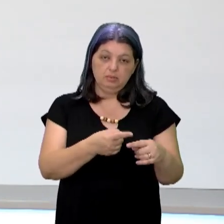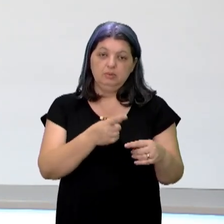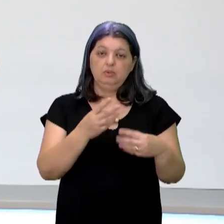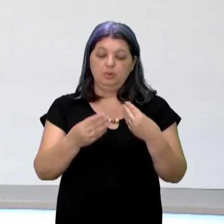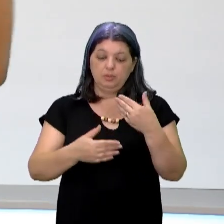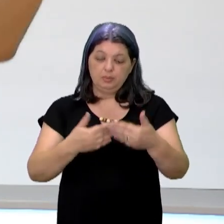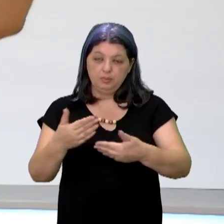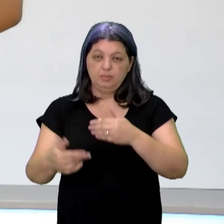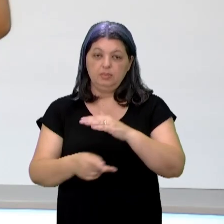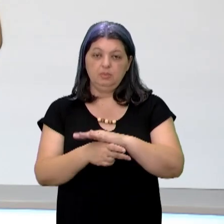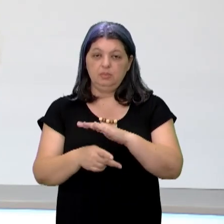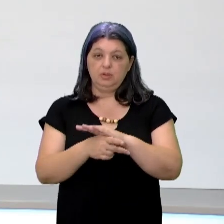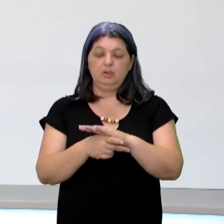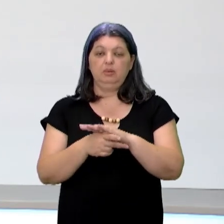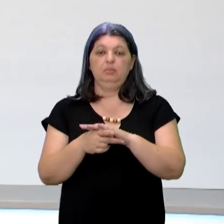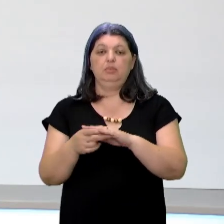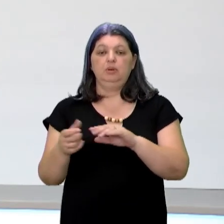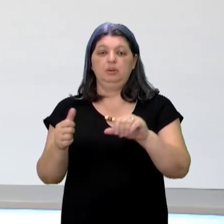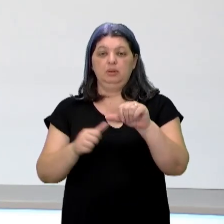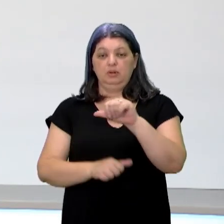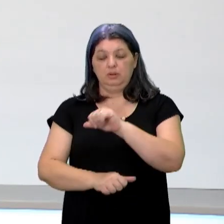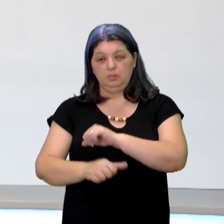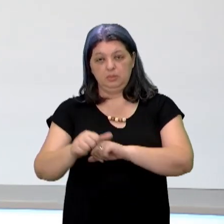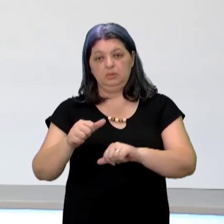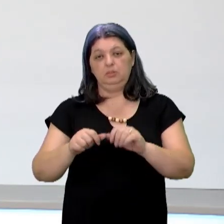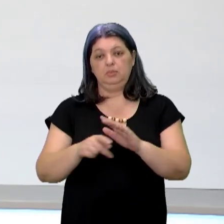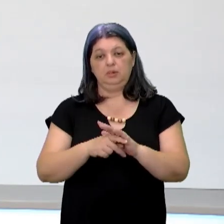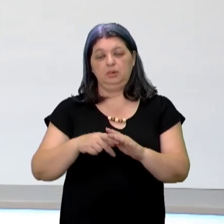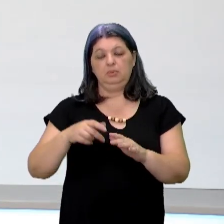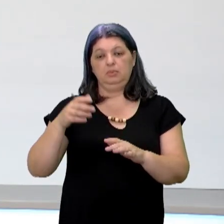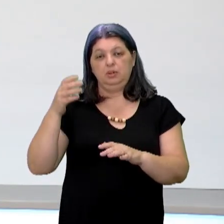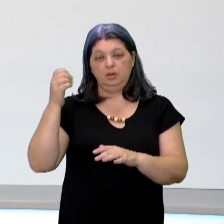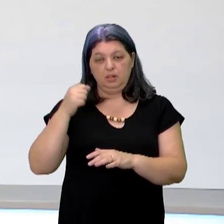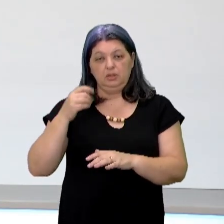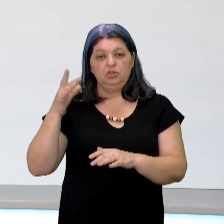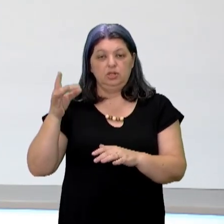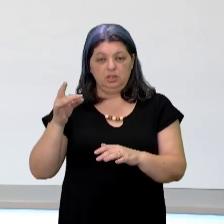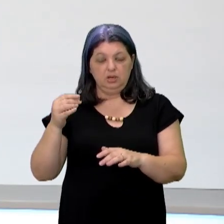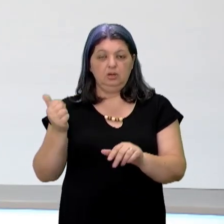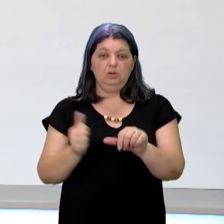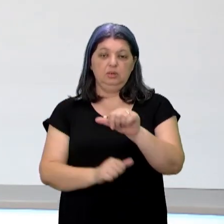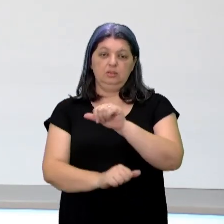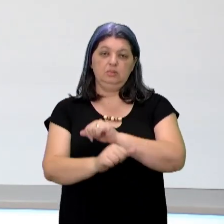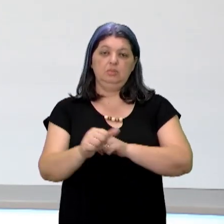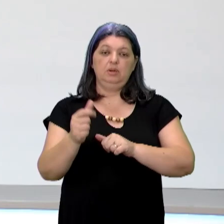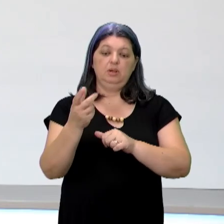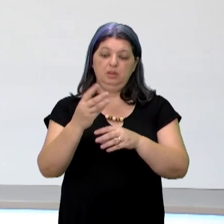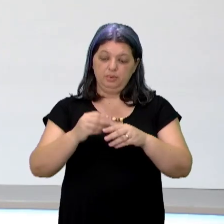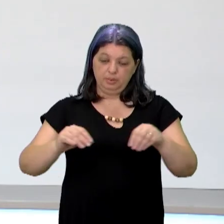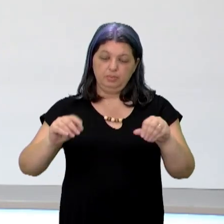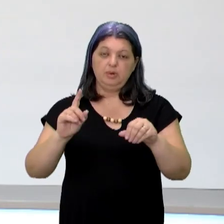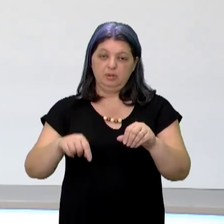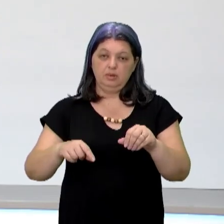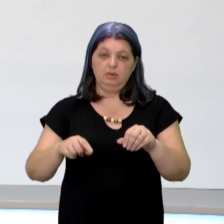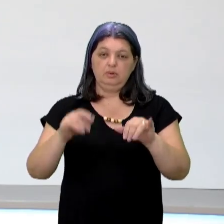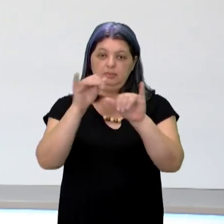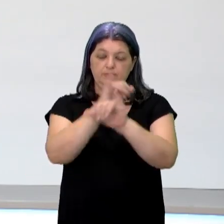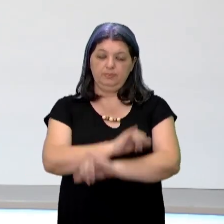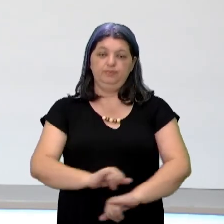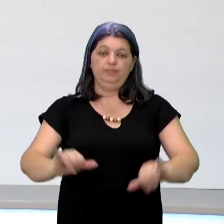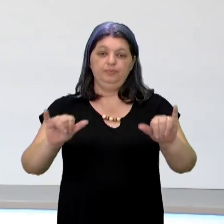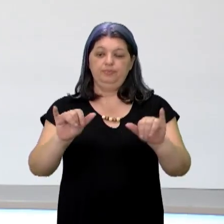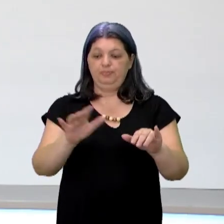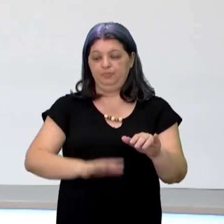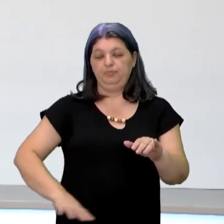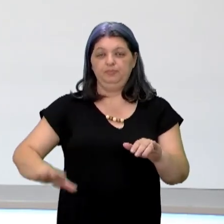ali de desidratar O leite em ou pó. de trazer e fabricar o leite em pó. Então, Sim. assim, é fácil. Assunto é geral e o tema